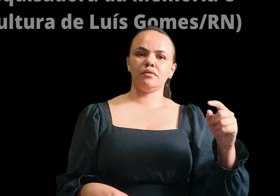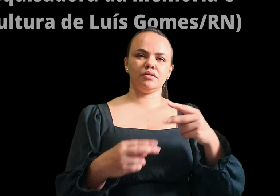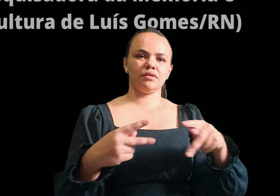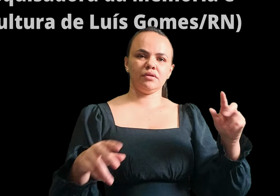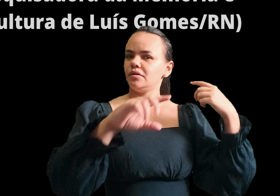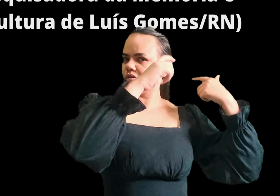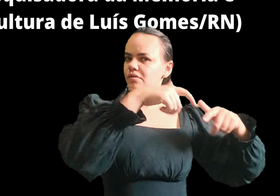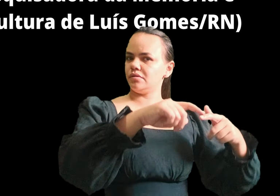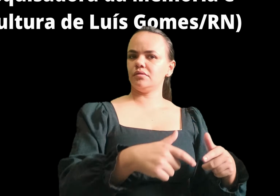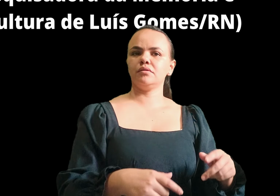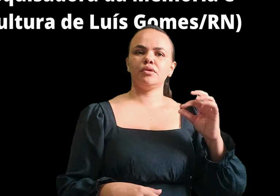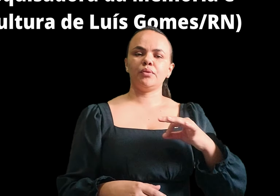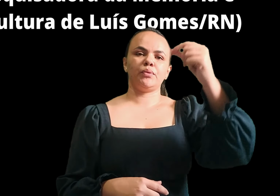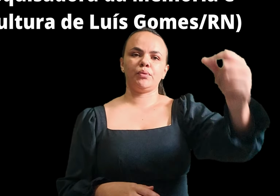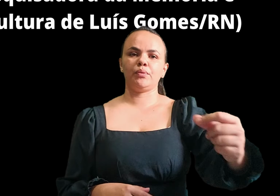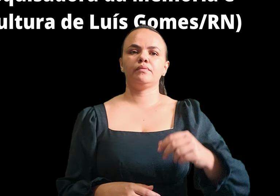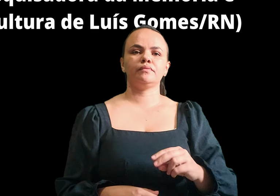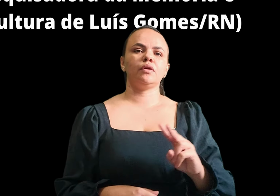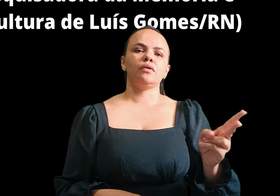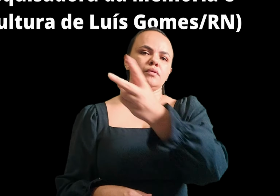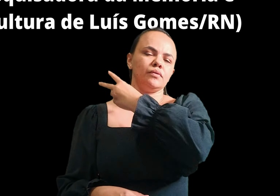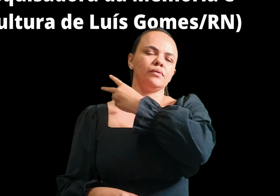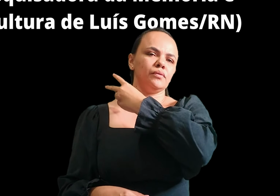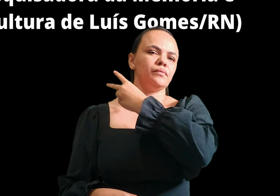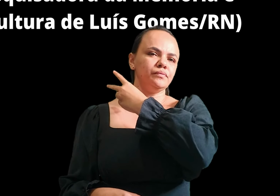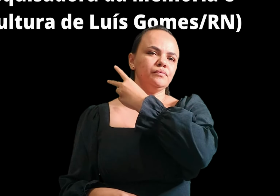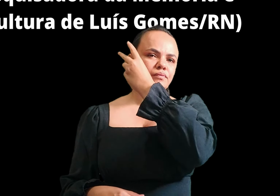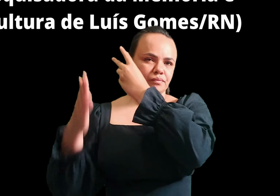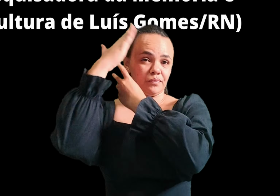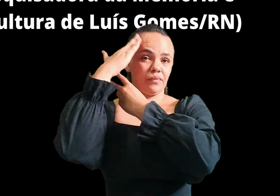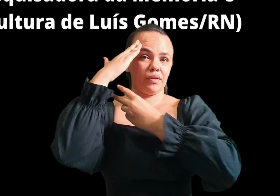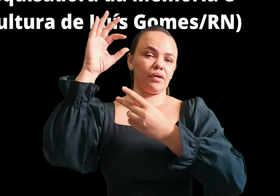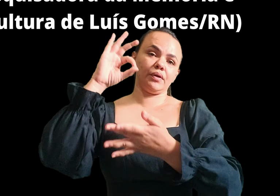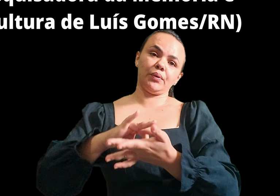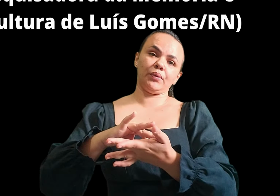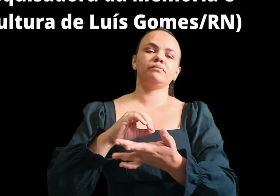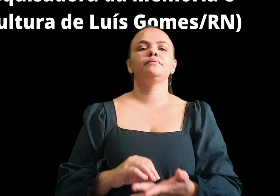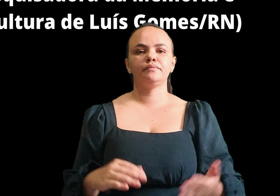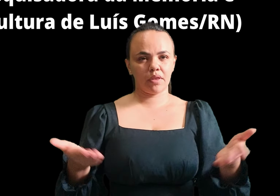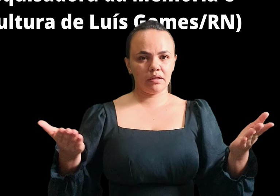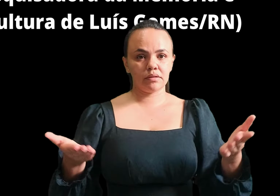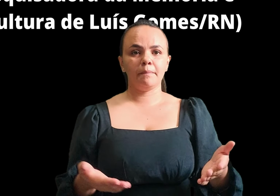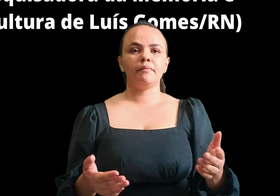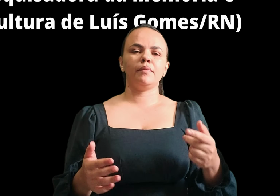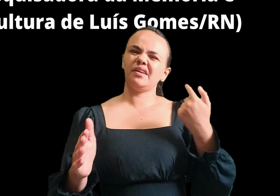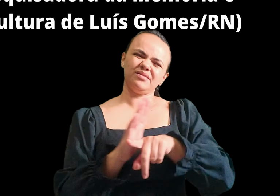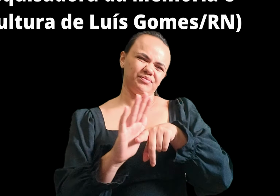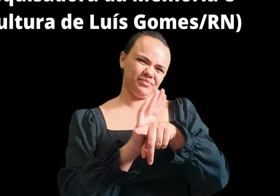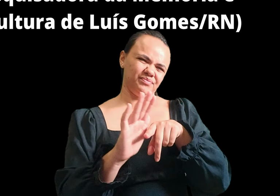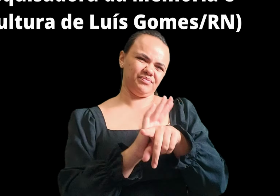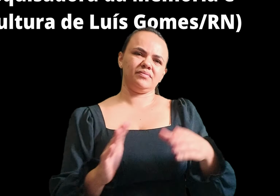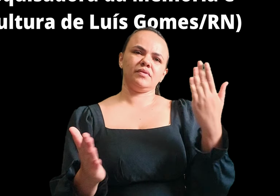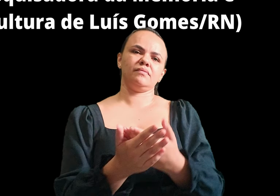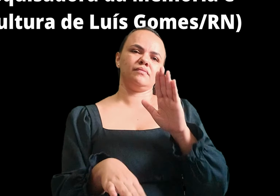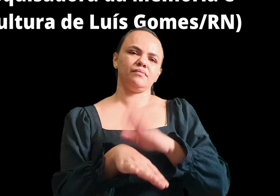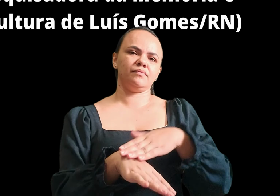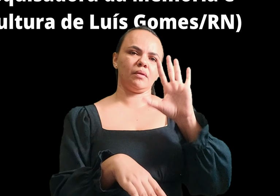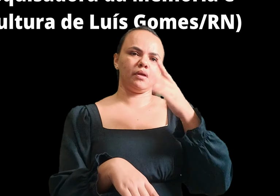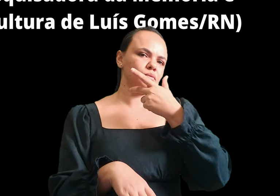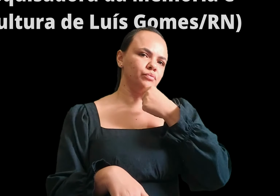vem depois da gente possa olhar para trás e saber como de fato é isso aqui hoje nós estamos penando para saber se de fato Luiz Gomes